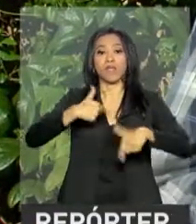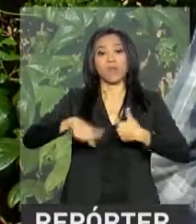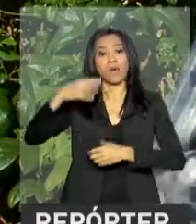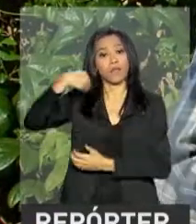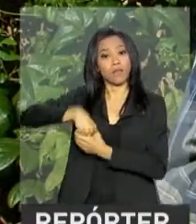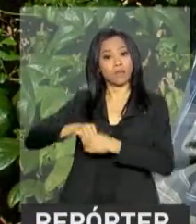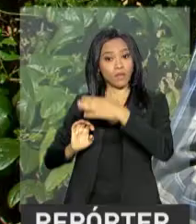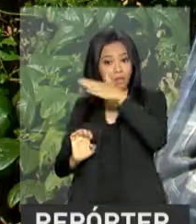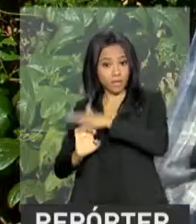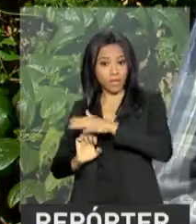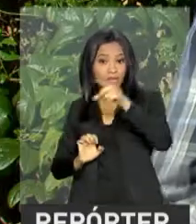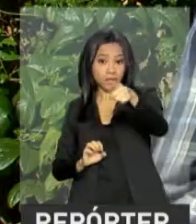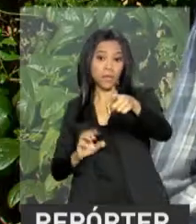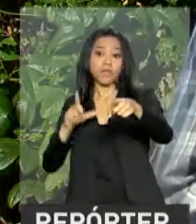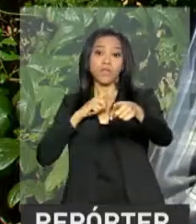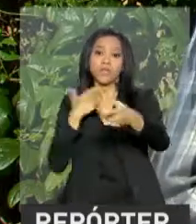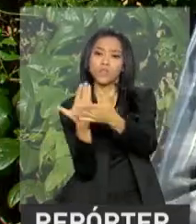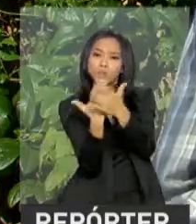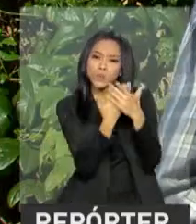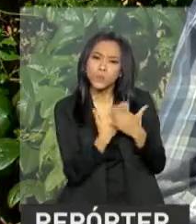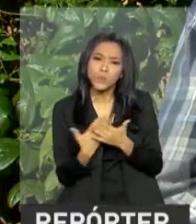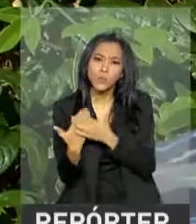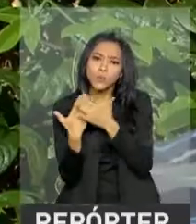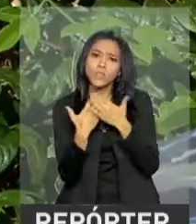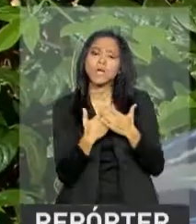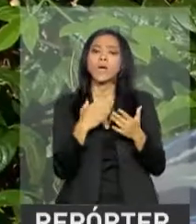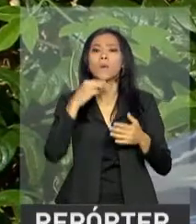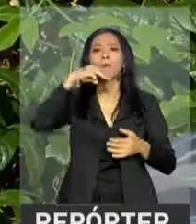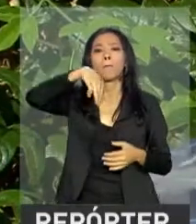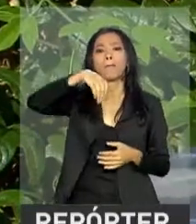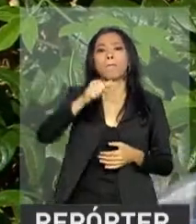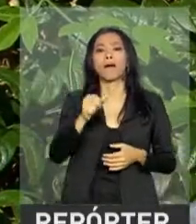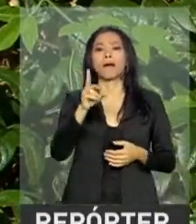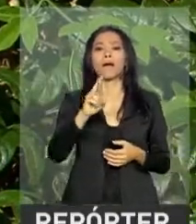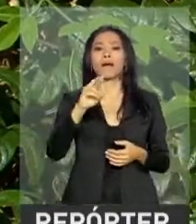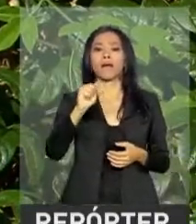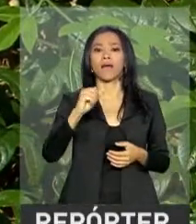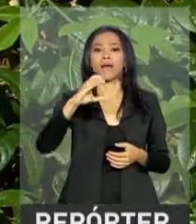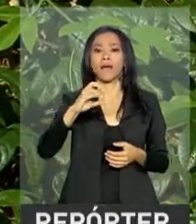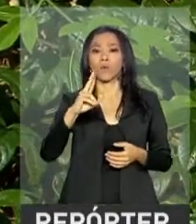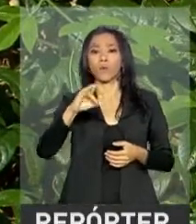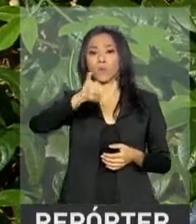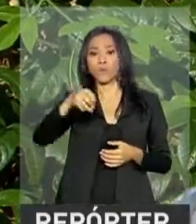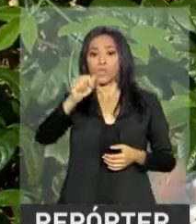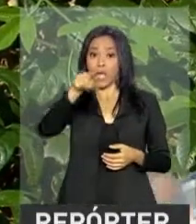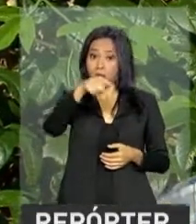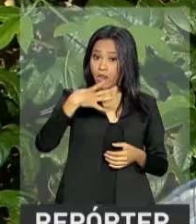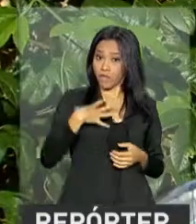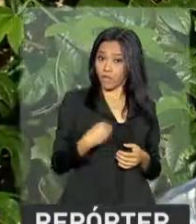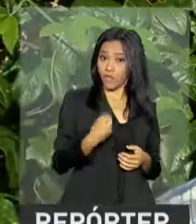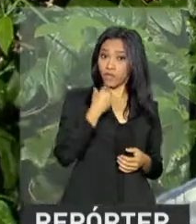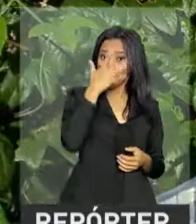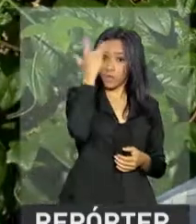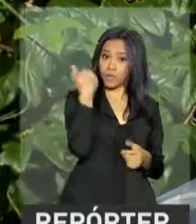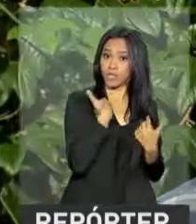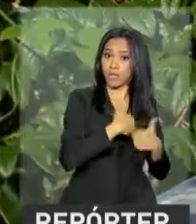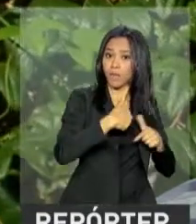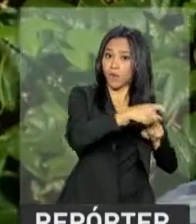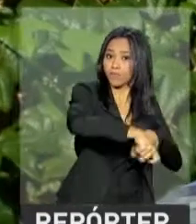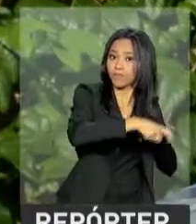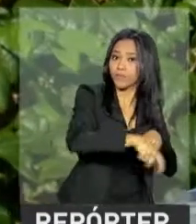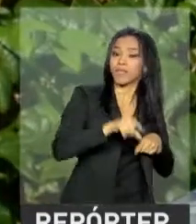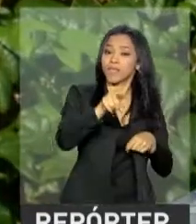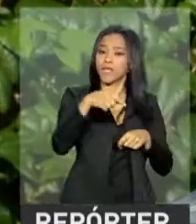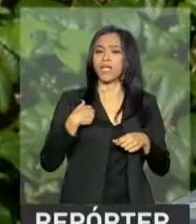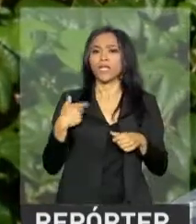do maracujá pérola do cerrado filho de agricultor ele diz que veste tecnologias da empresa fazendo diferença